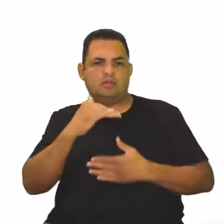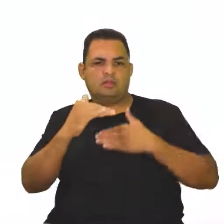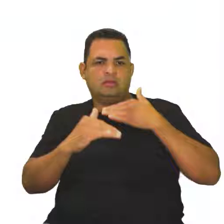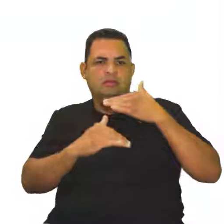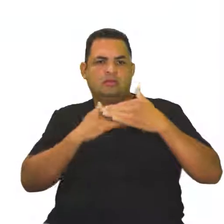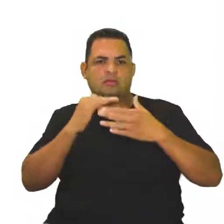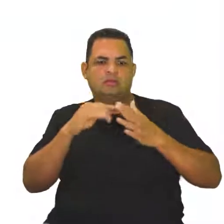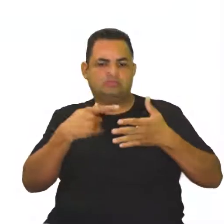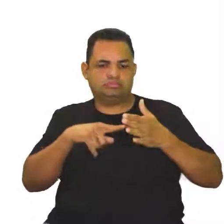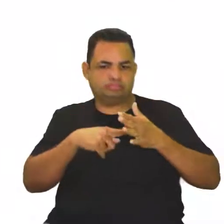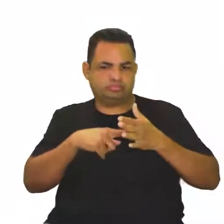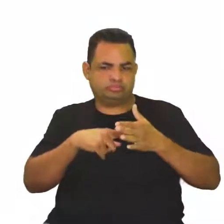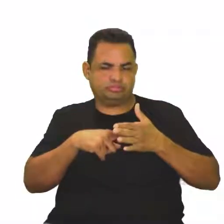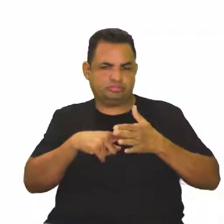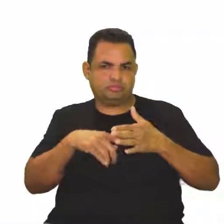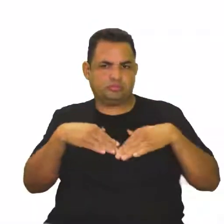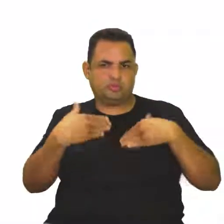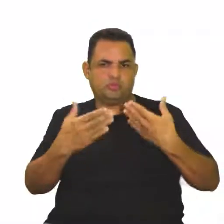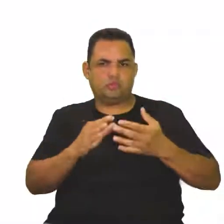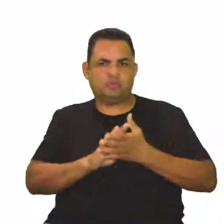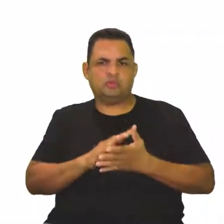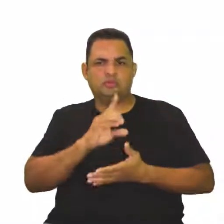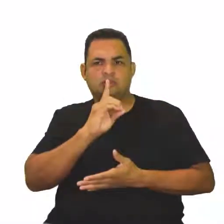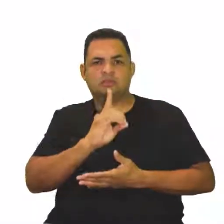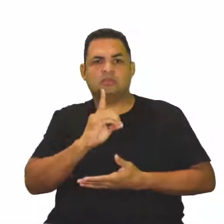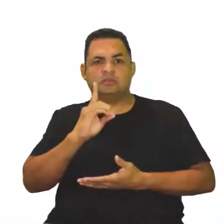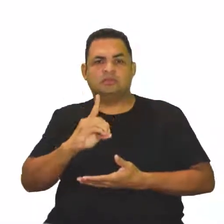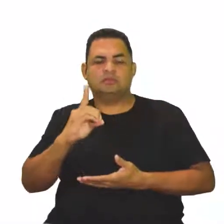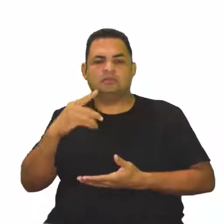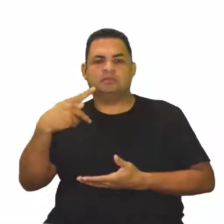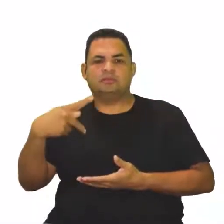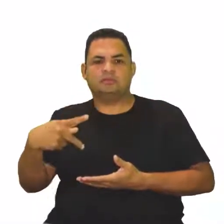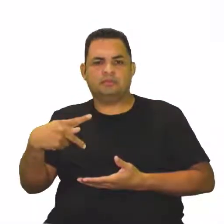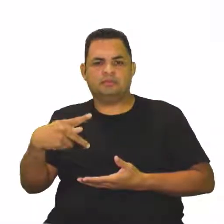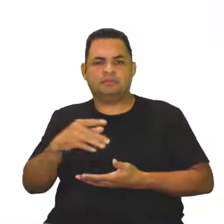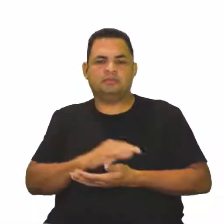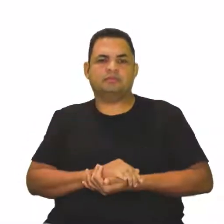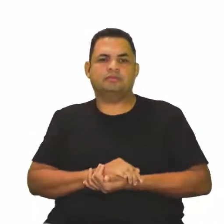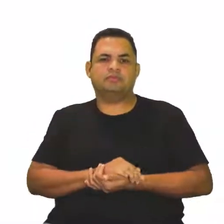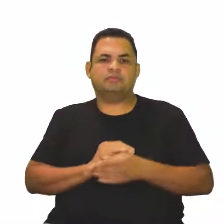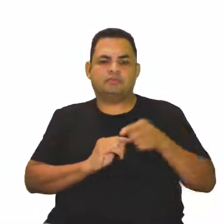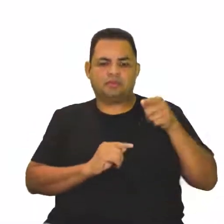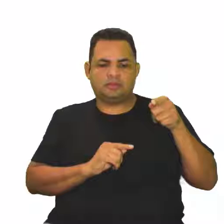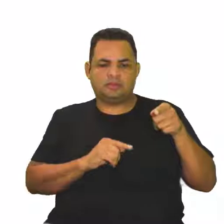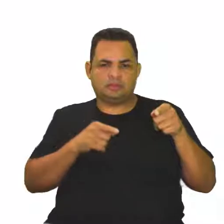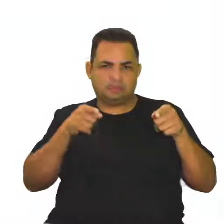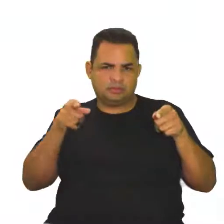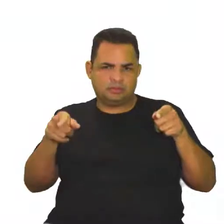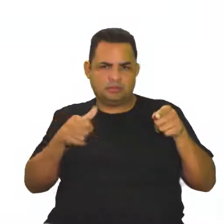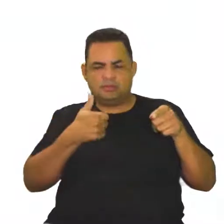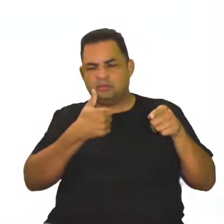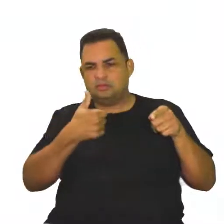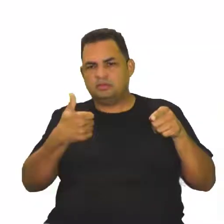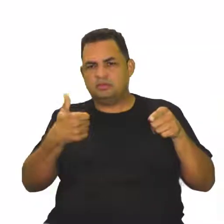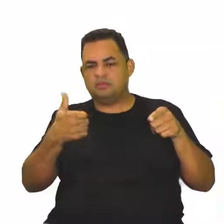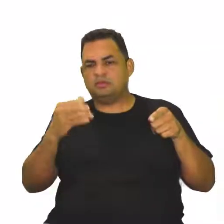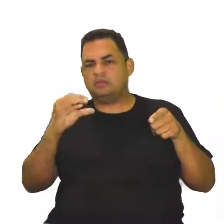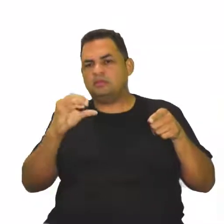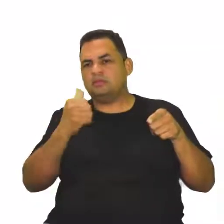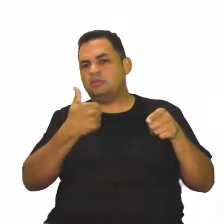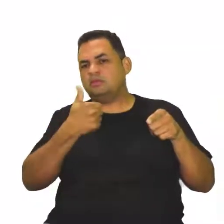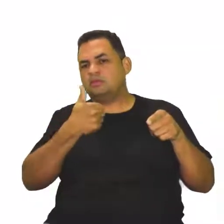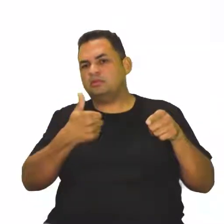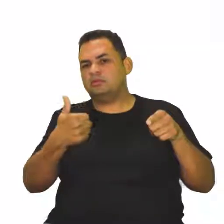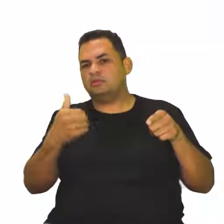um motor quando a diferença de potencial, que é DDP, nos seus terminais é de